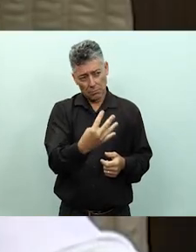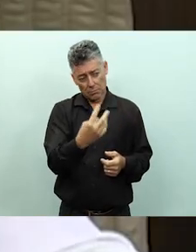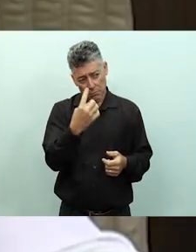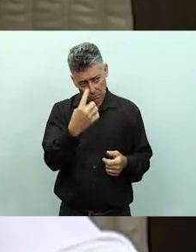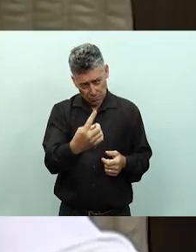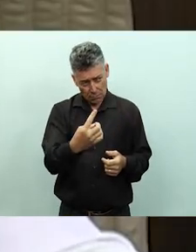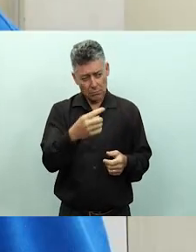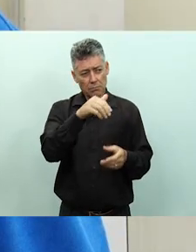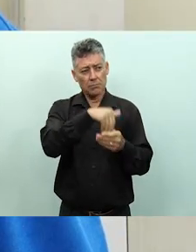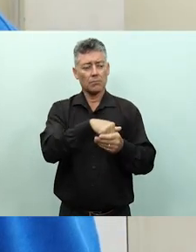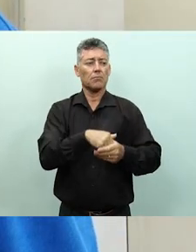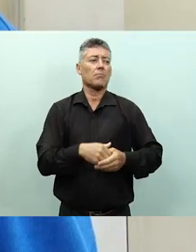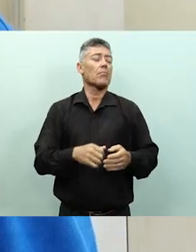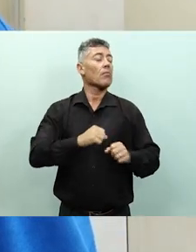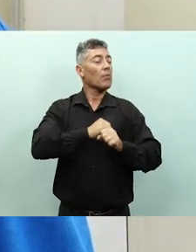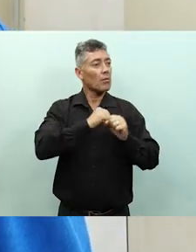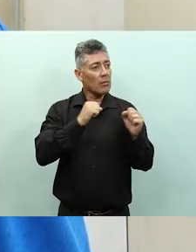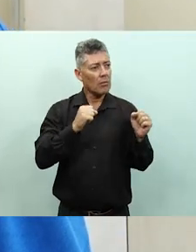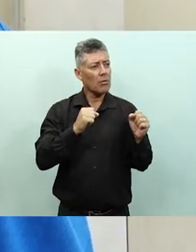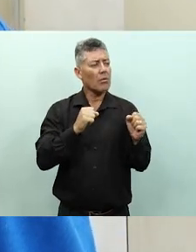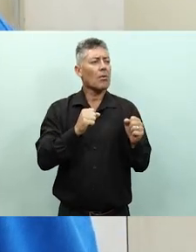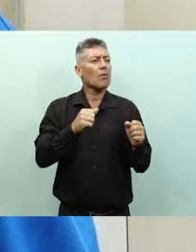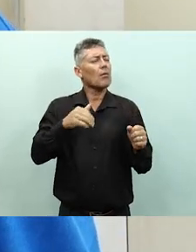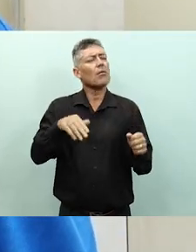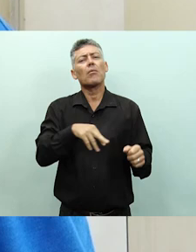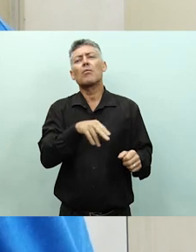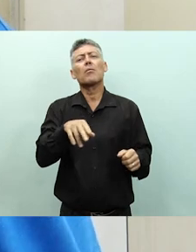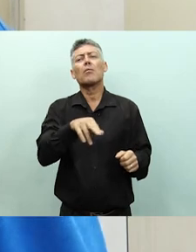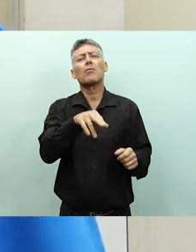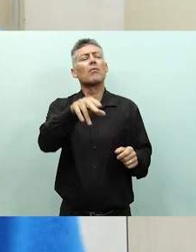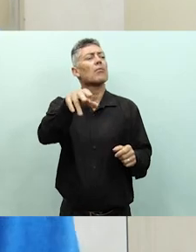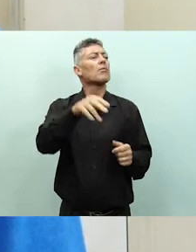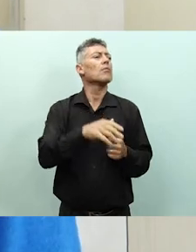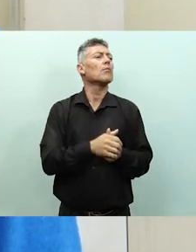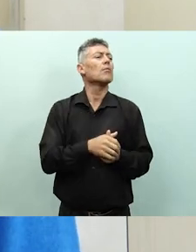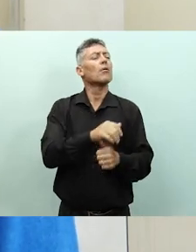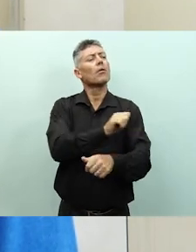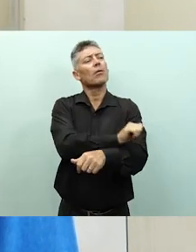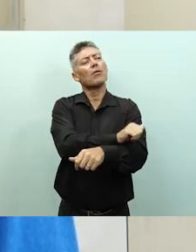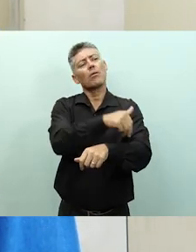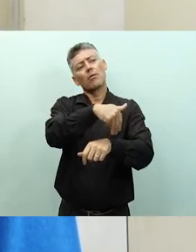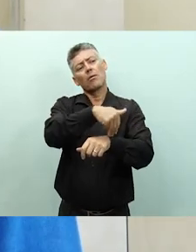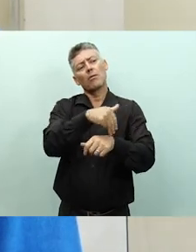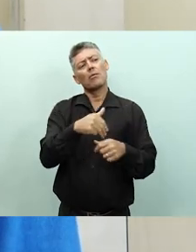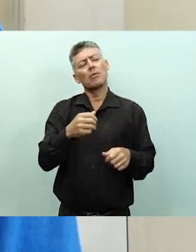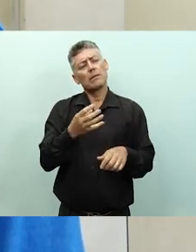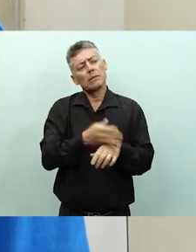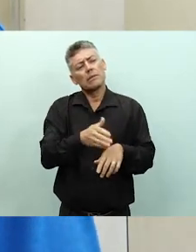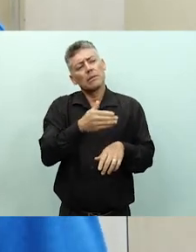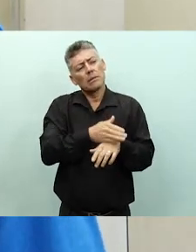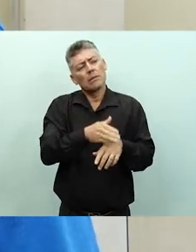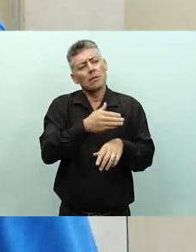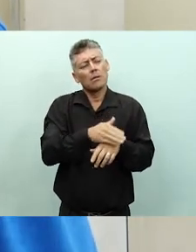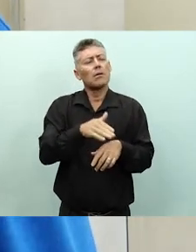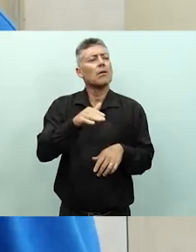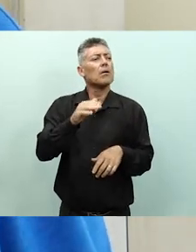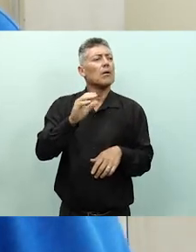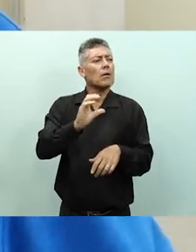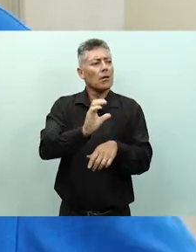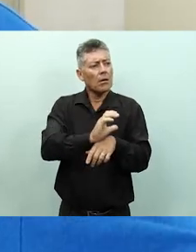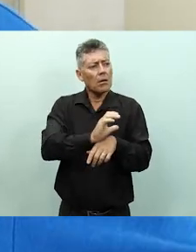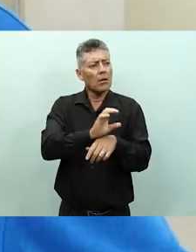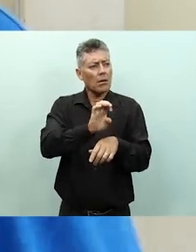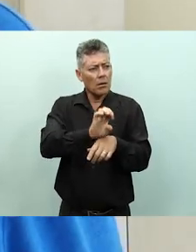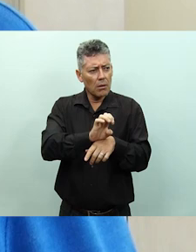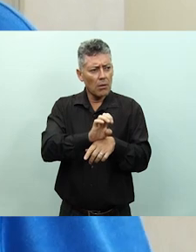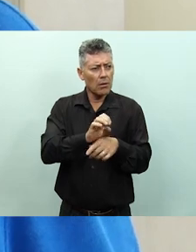820.541 votos. De manhã cedo ela foi caminhar comigo, e Alexandre Macedo, e treinando para dizer a Carlos Eduardo, que era o vice, que